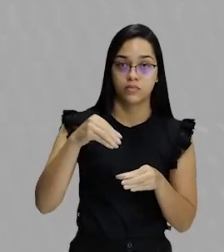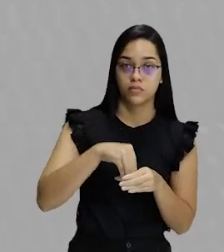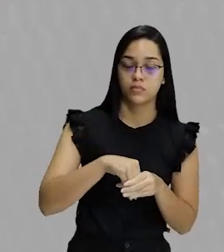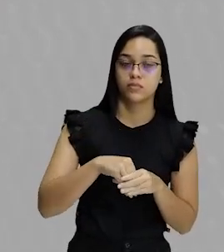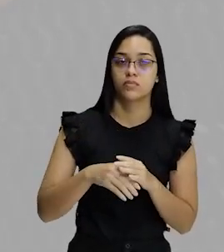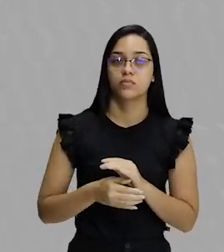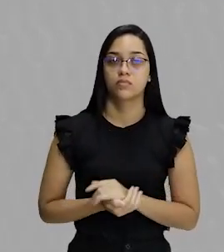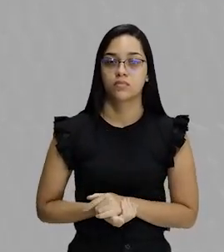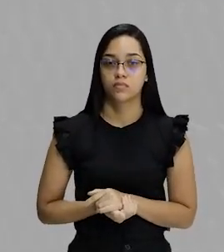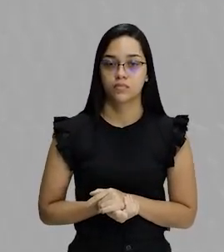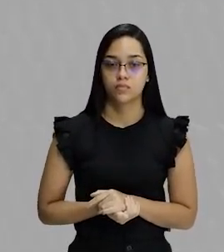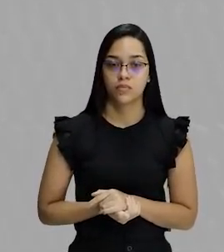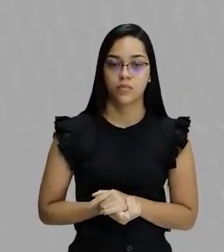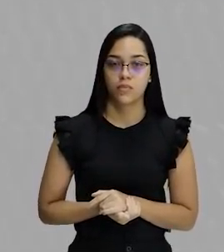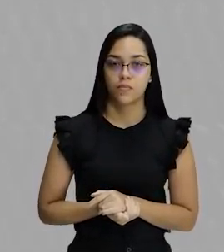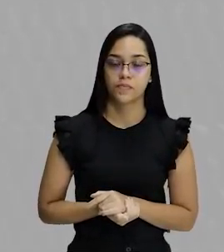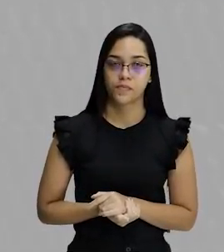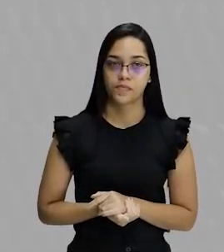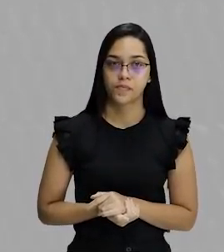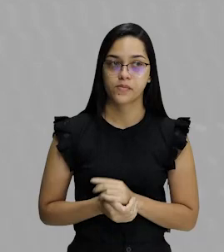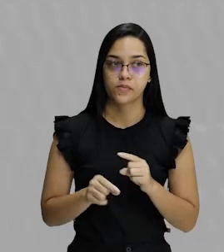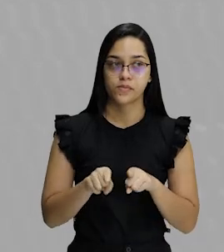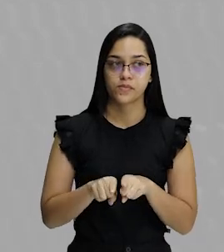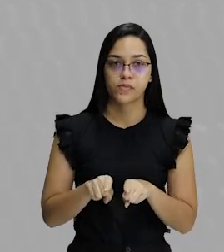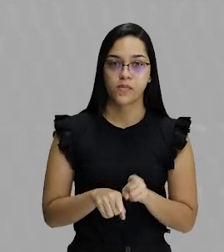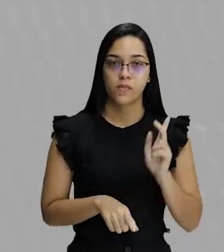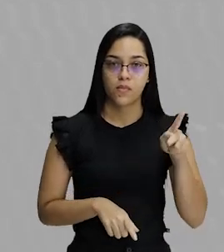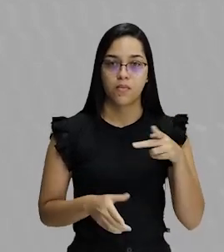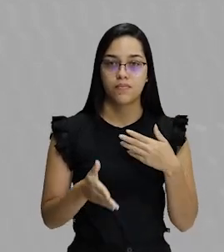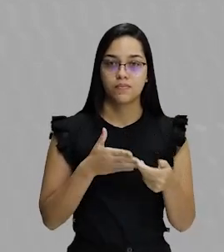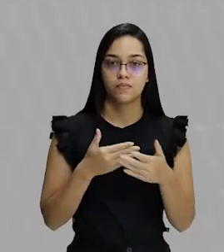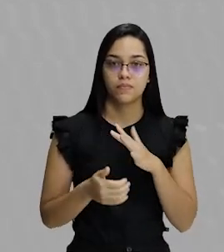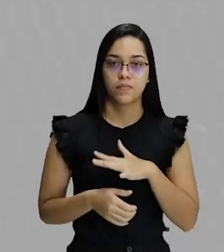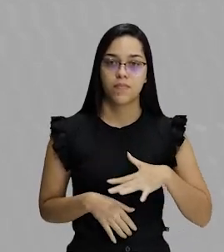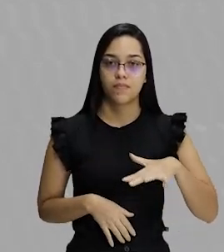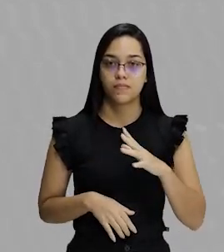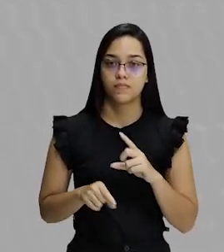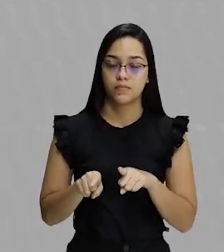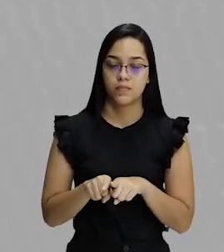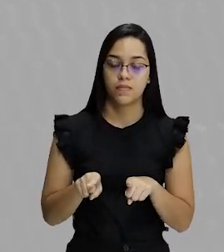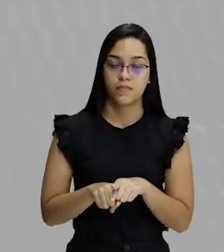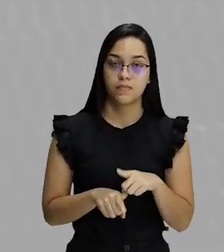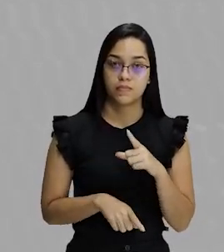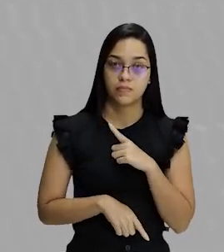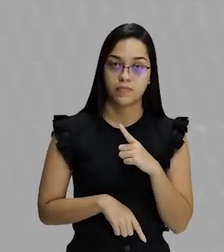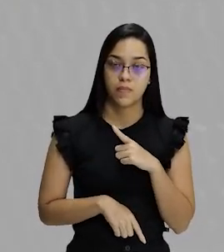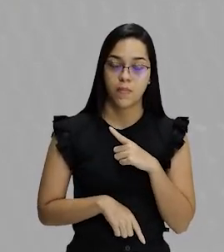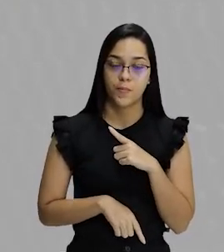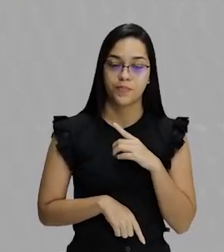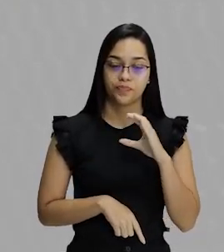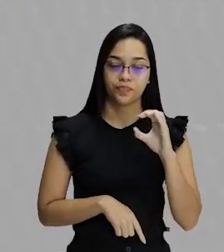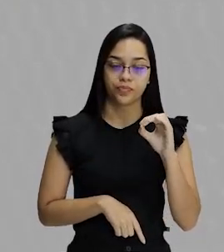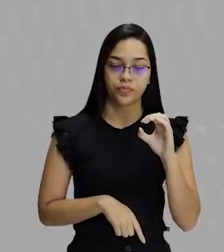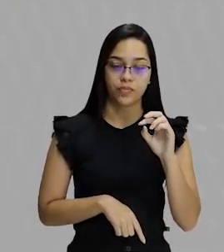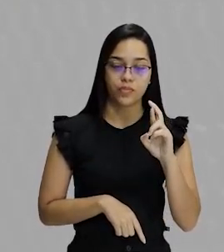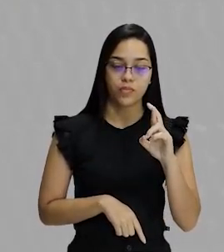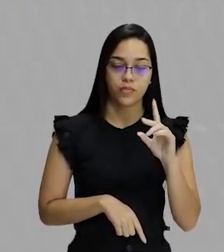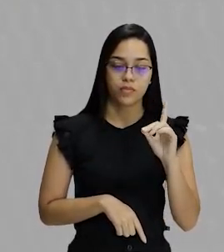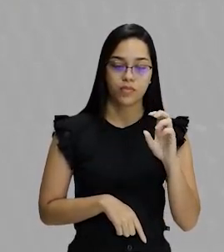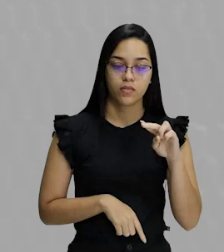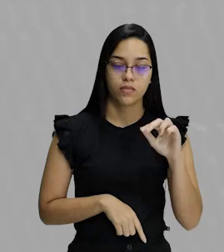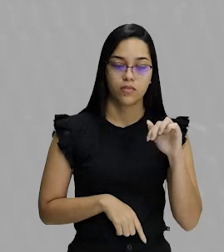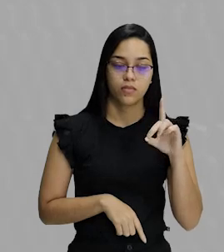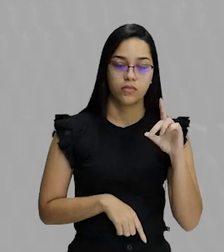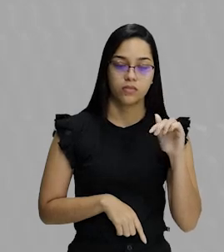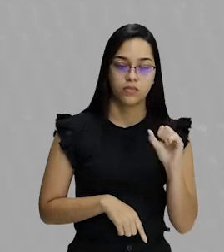plano cartesiano, certo? Um ponto P qualquer no plano cartesiano, ele tem as suas coordenadas, certo? E